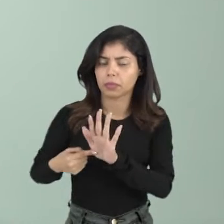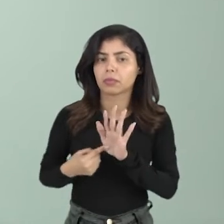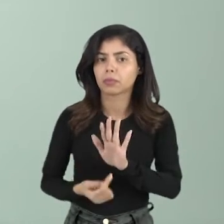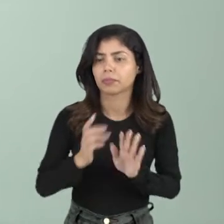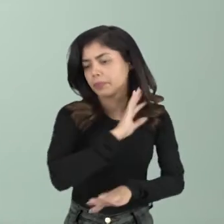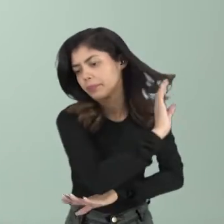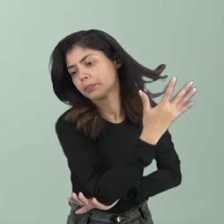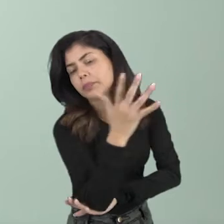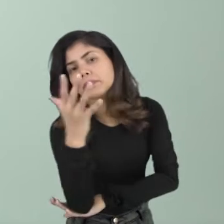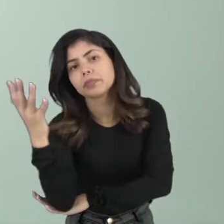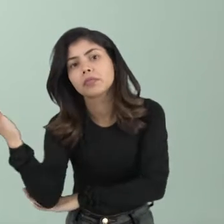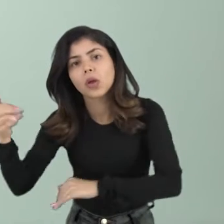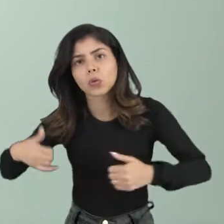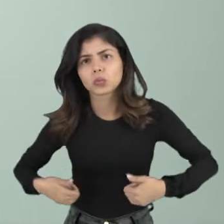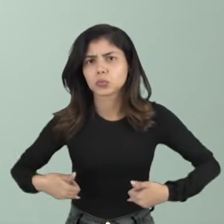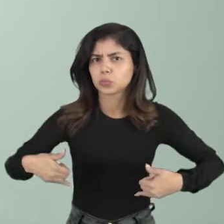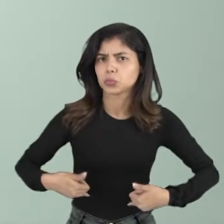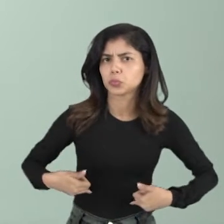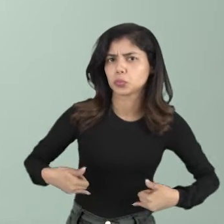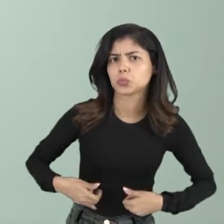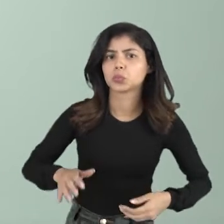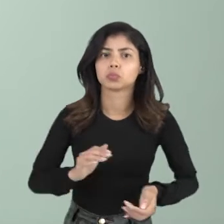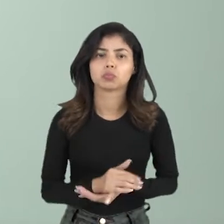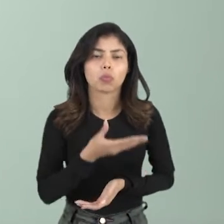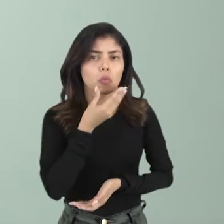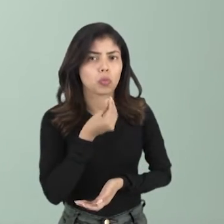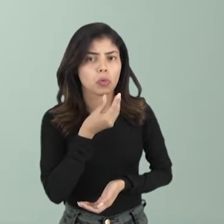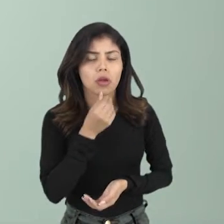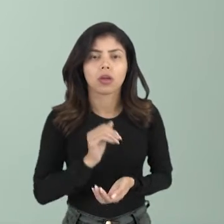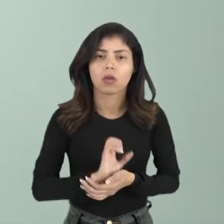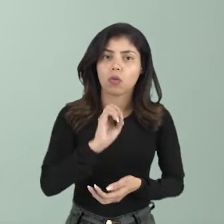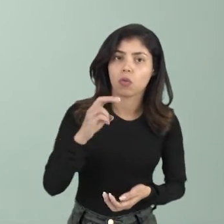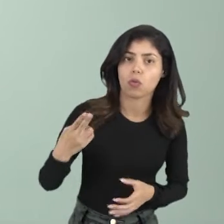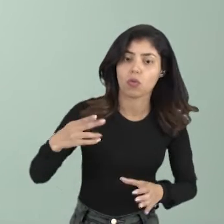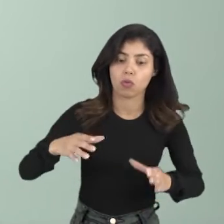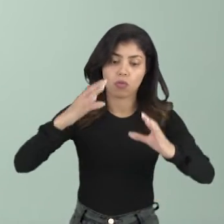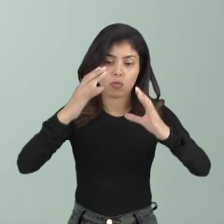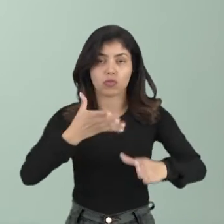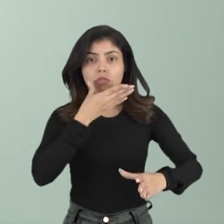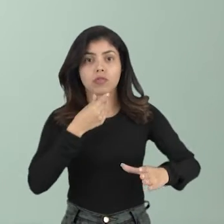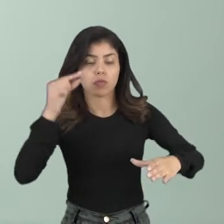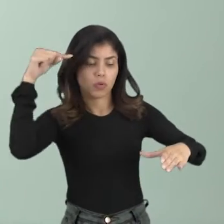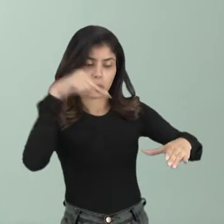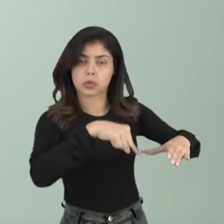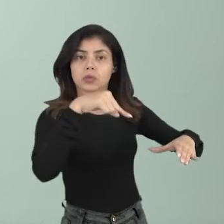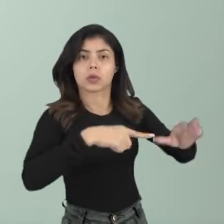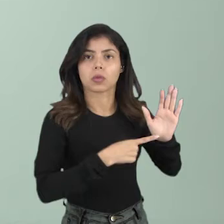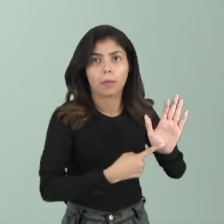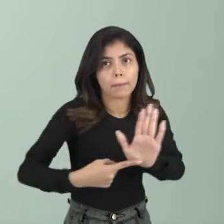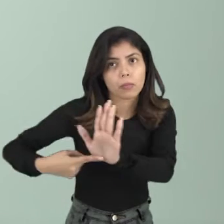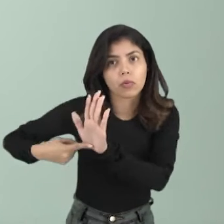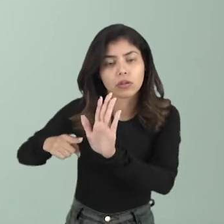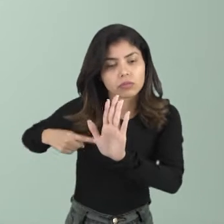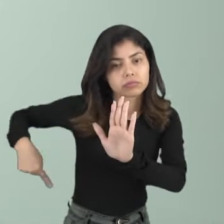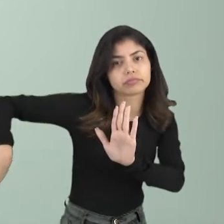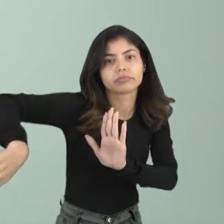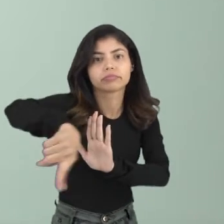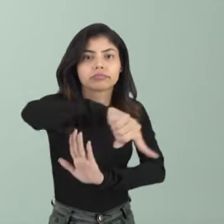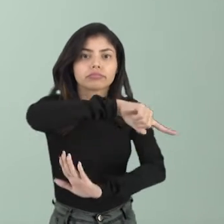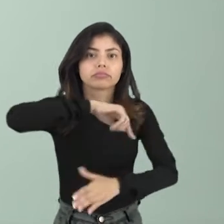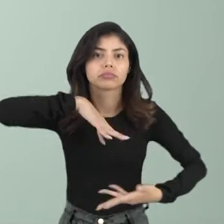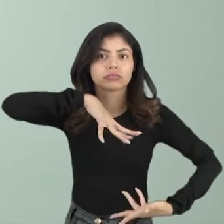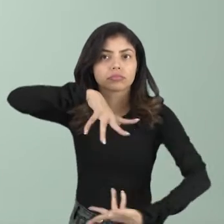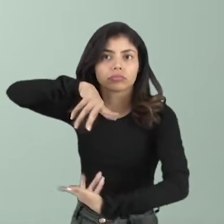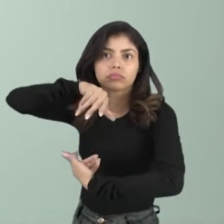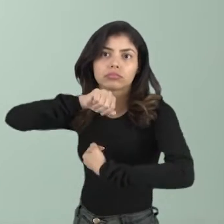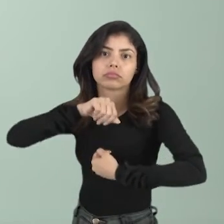uma paisagem ou o sofrimento humano? É colocar o homem no centro desse sofrimento ou demonstrar o que está acontecendo ao redor do mundo?